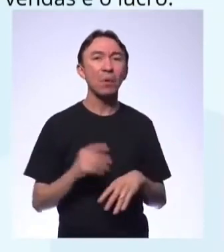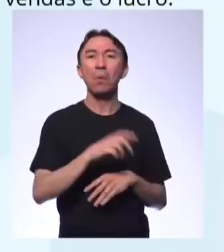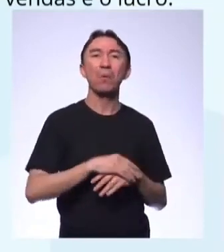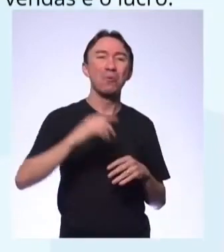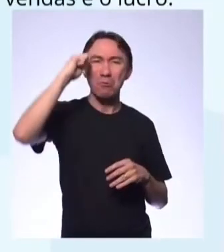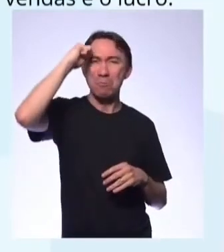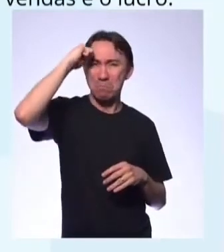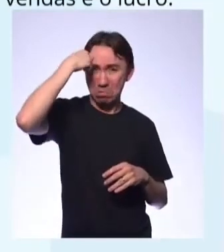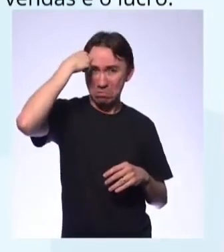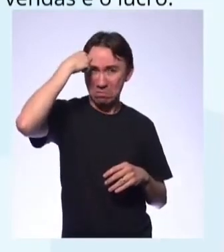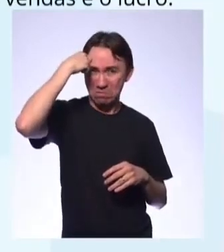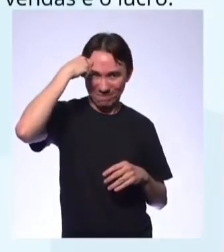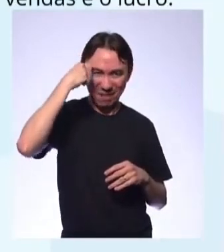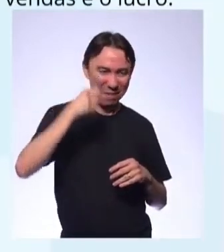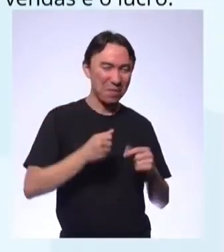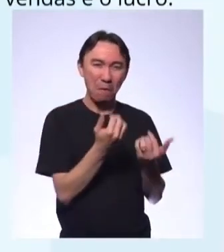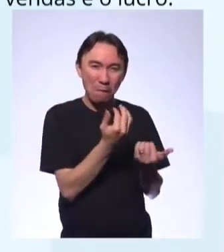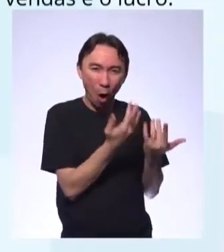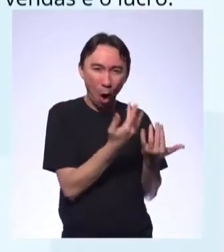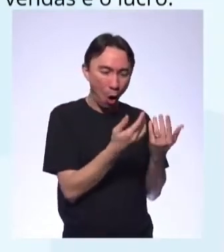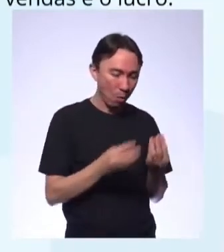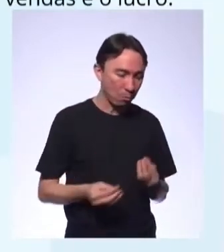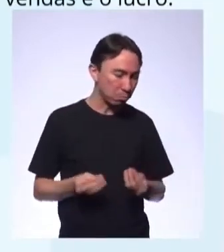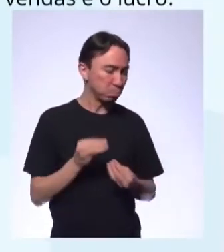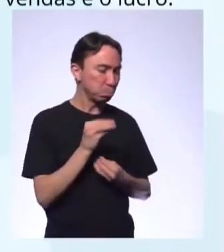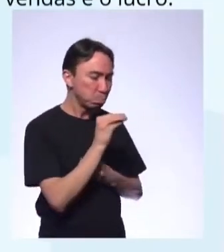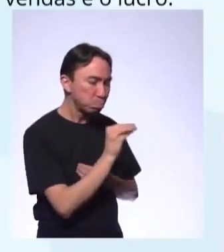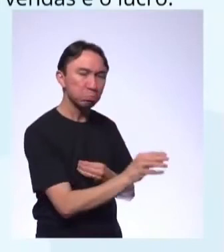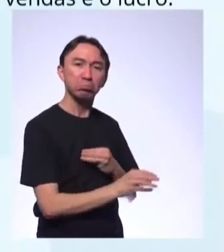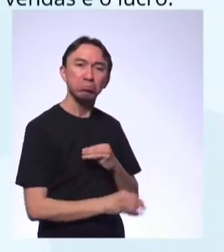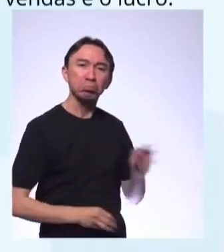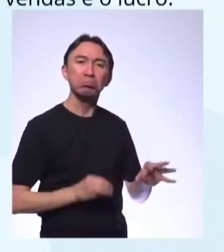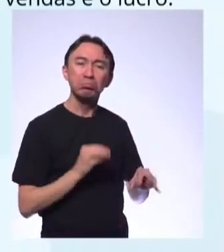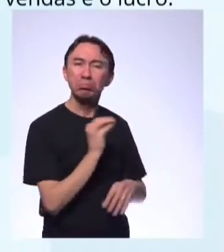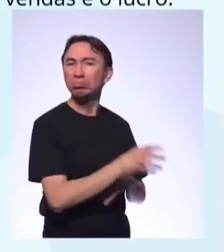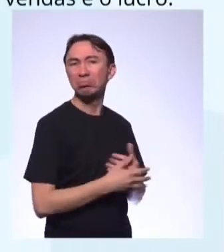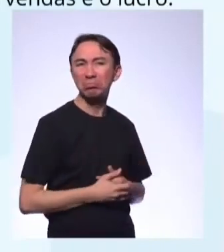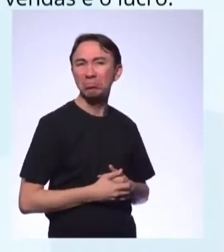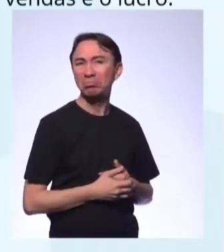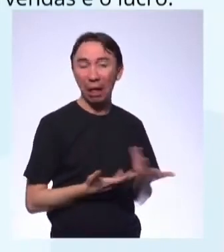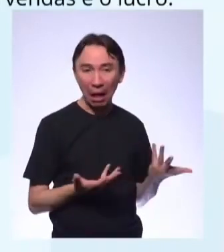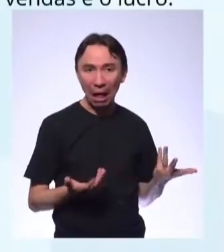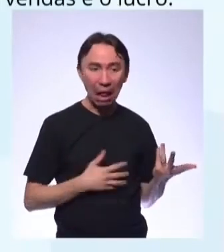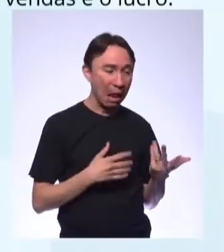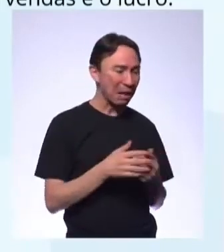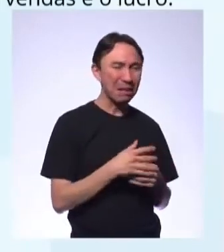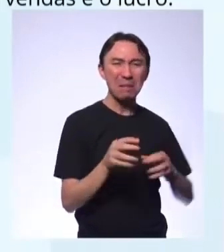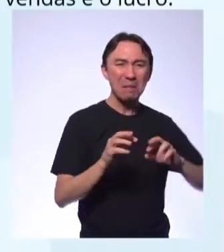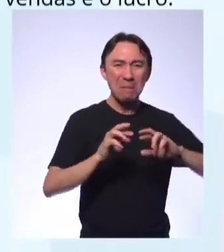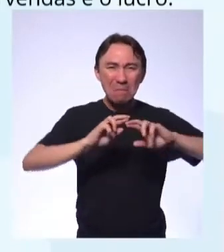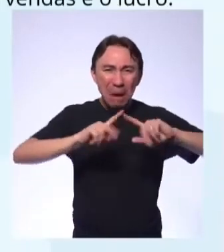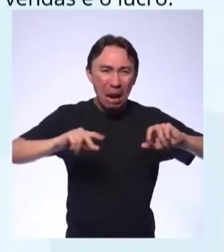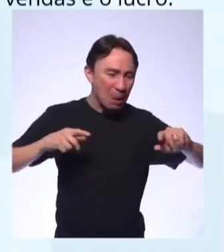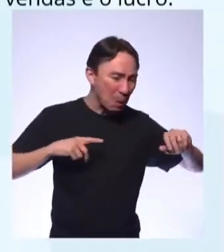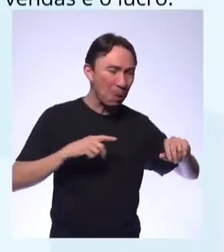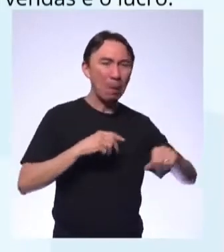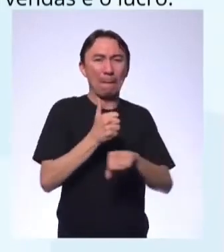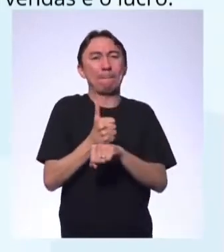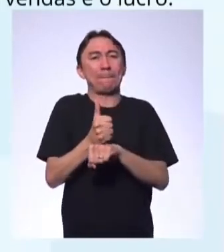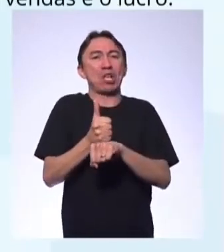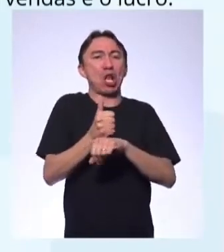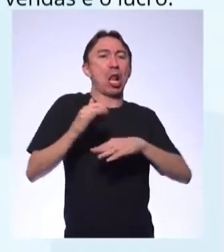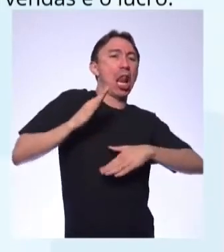lá do carvão, né? Ele não precisa saber fiar, não precisa saber operar uma spinning jenny ou uma roca,